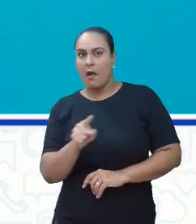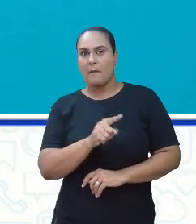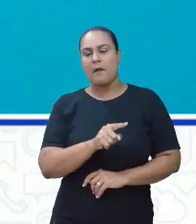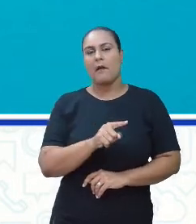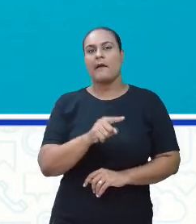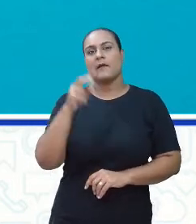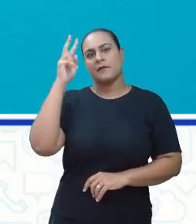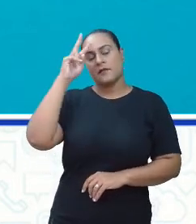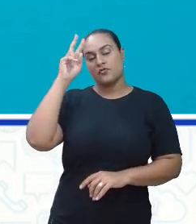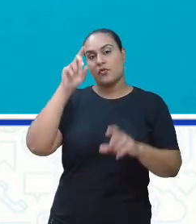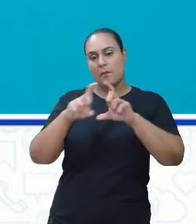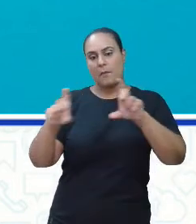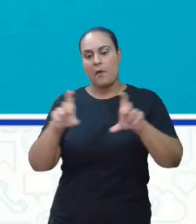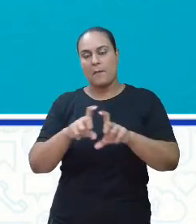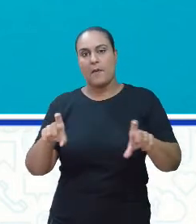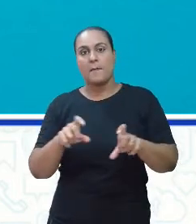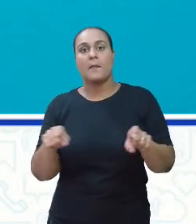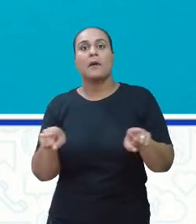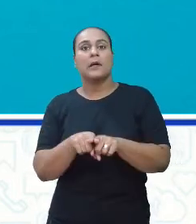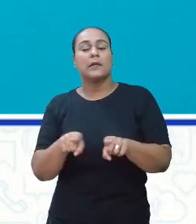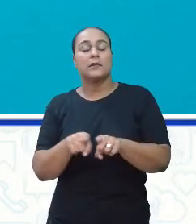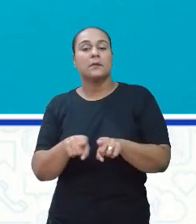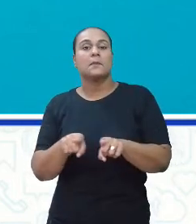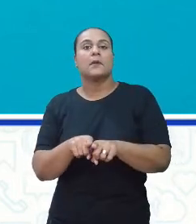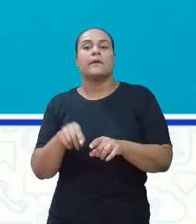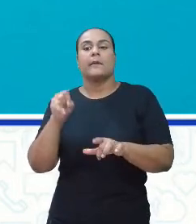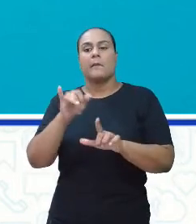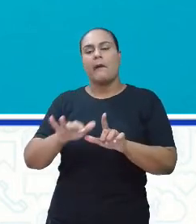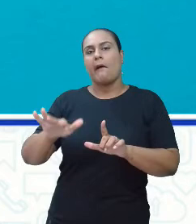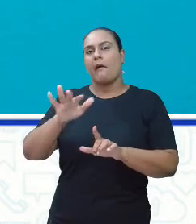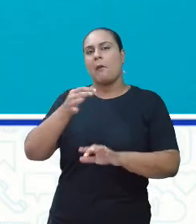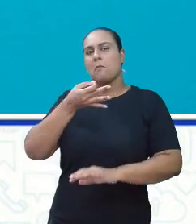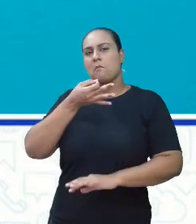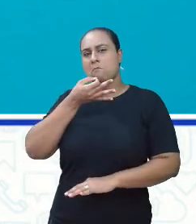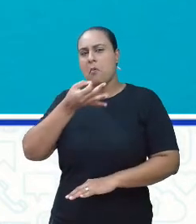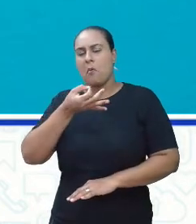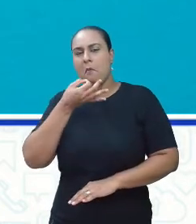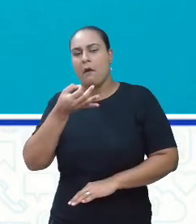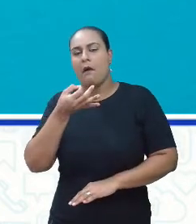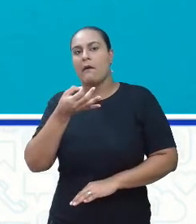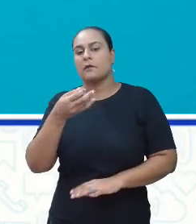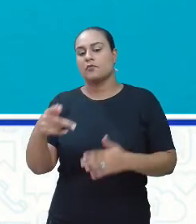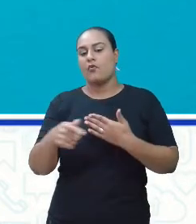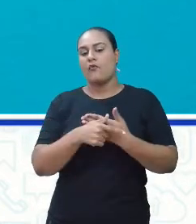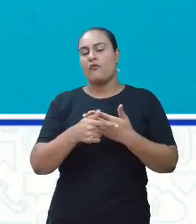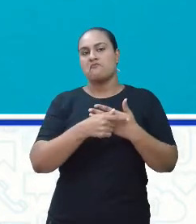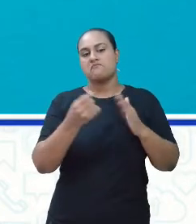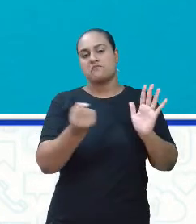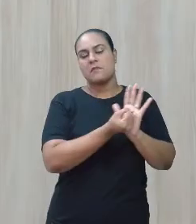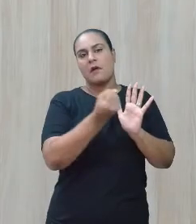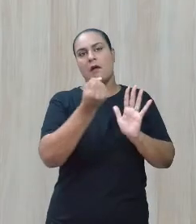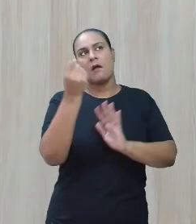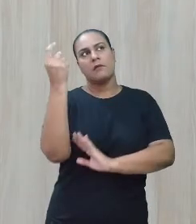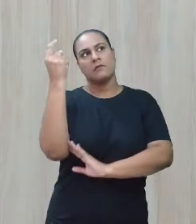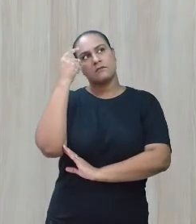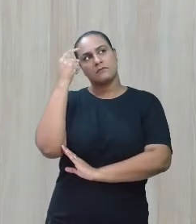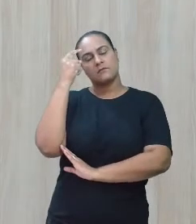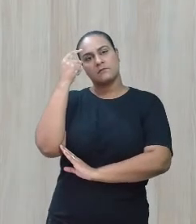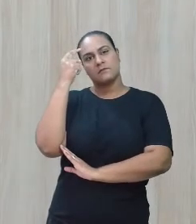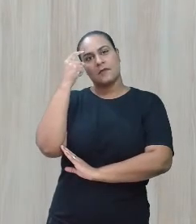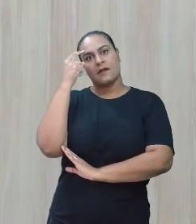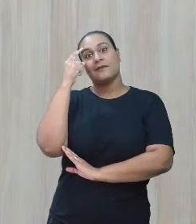quadrinho quanto na charge, eles têm esse papel de simbolizar o pensamento, não é,